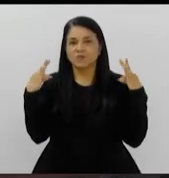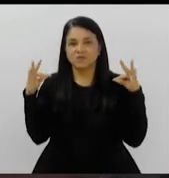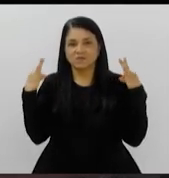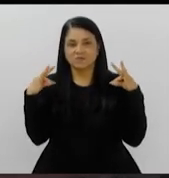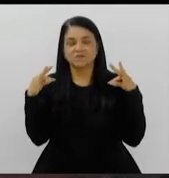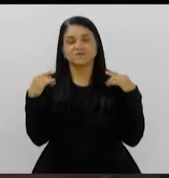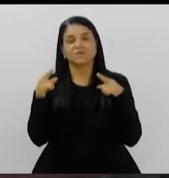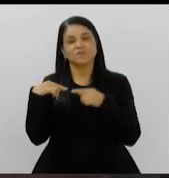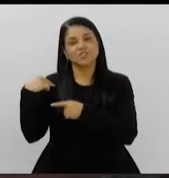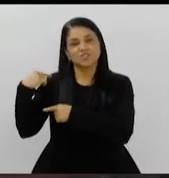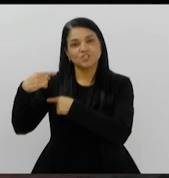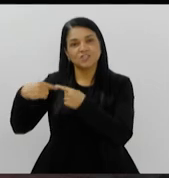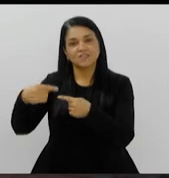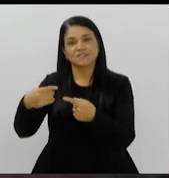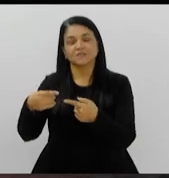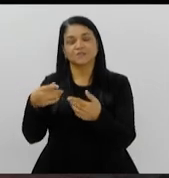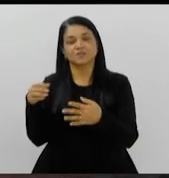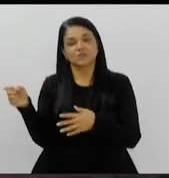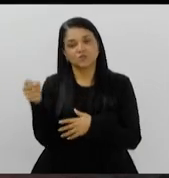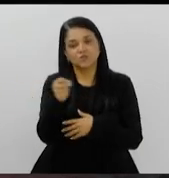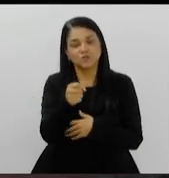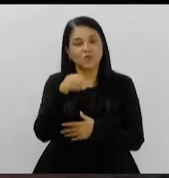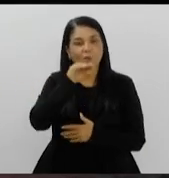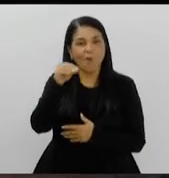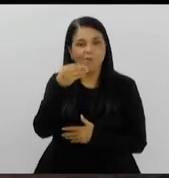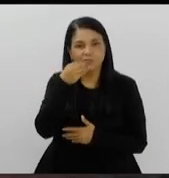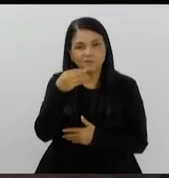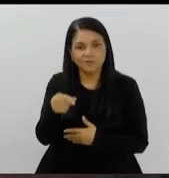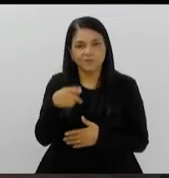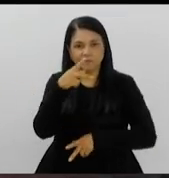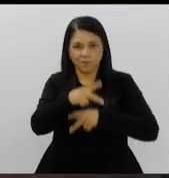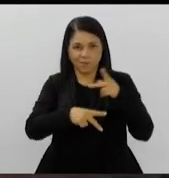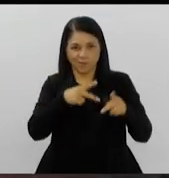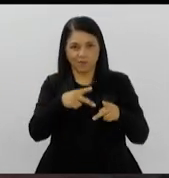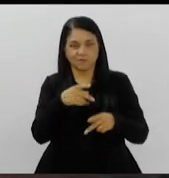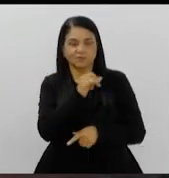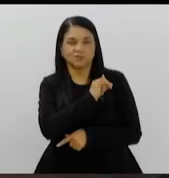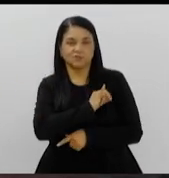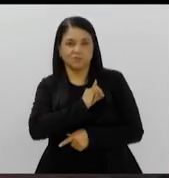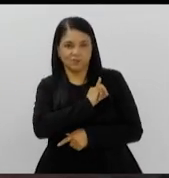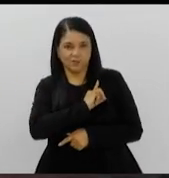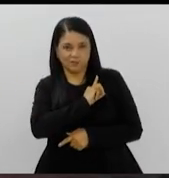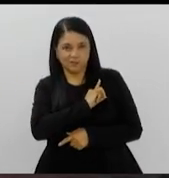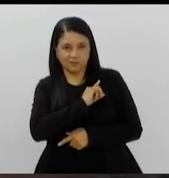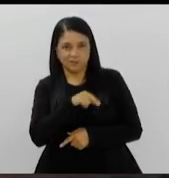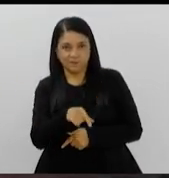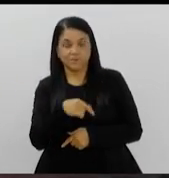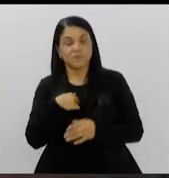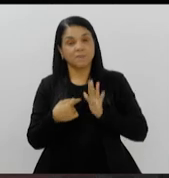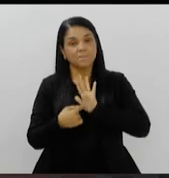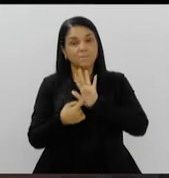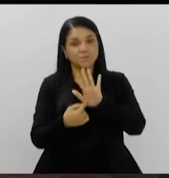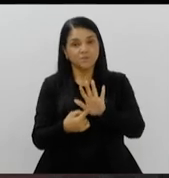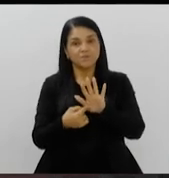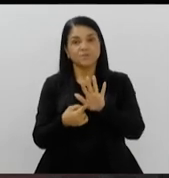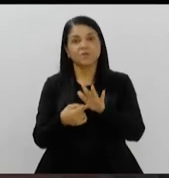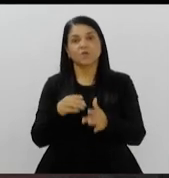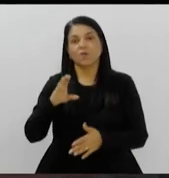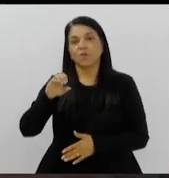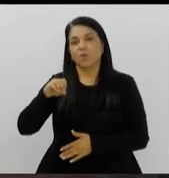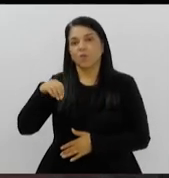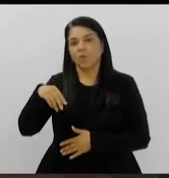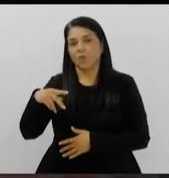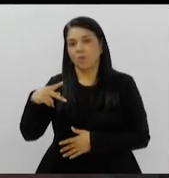de geração também de emprego, de oportunidade para o povo de Itaboraí. Aí a gente apresentou aqui o Complexo